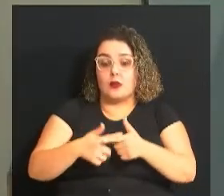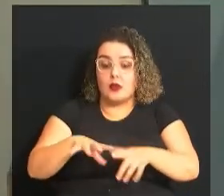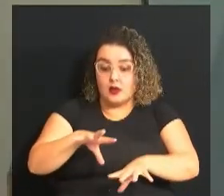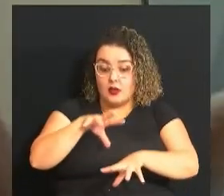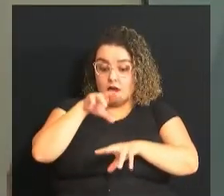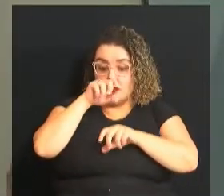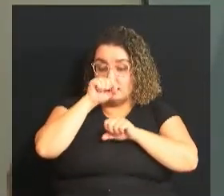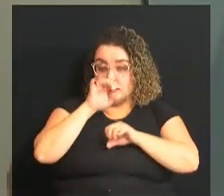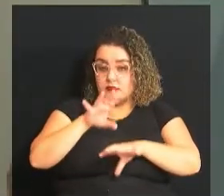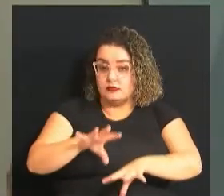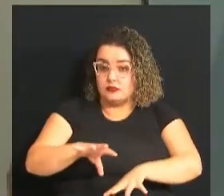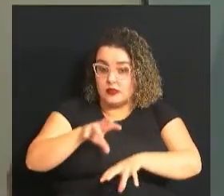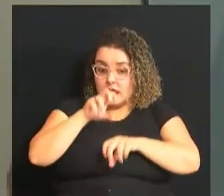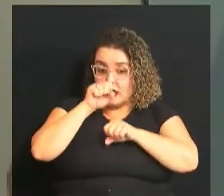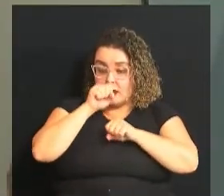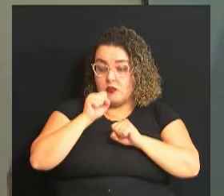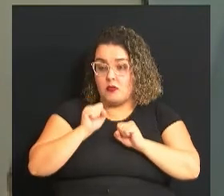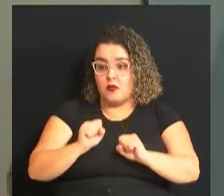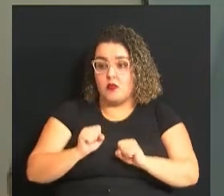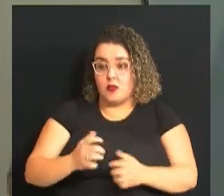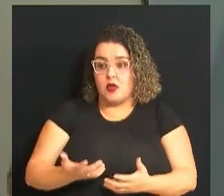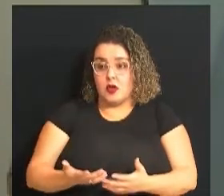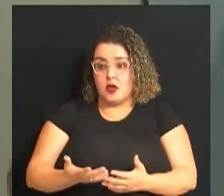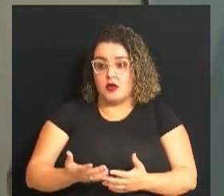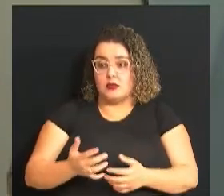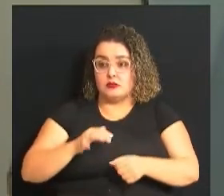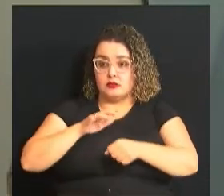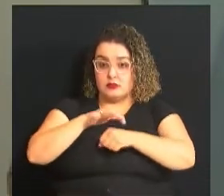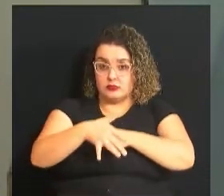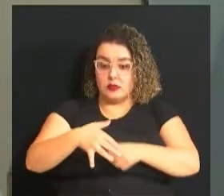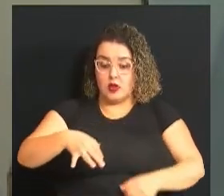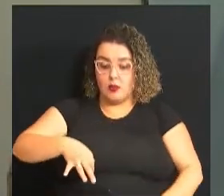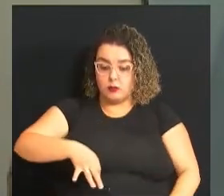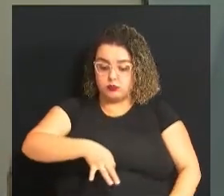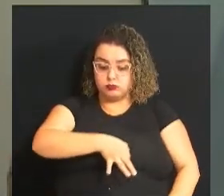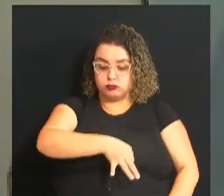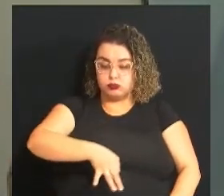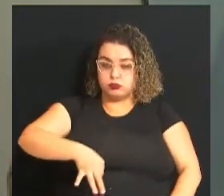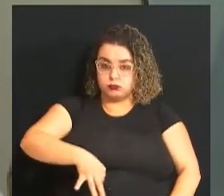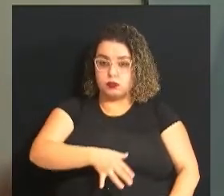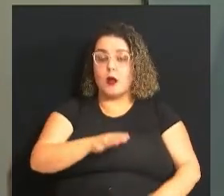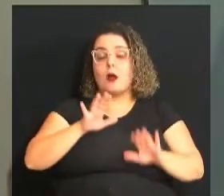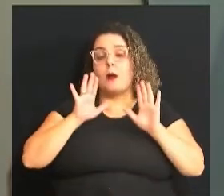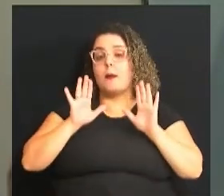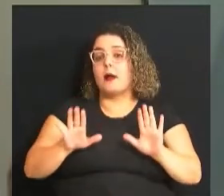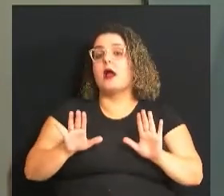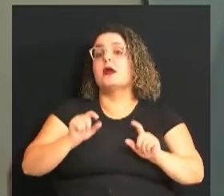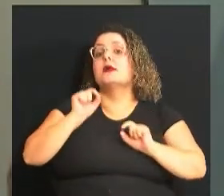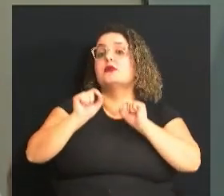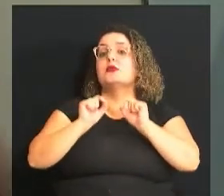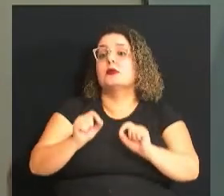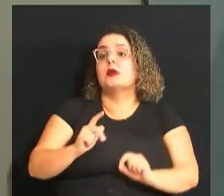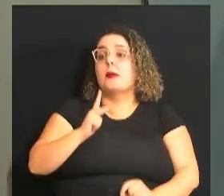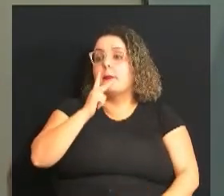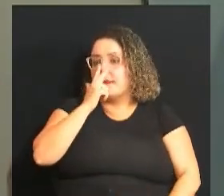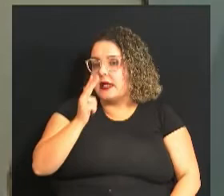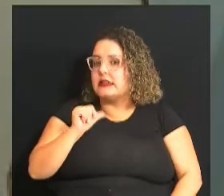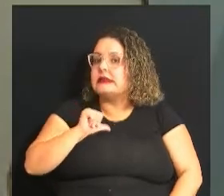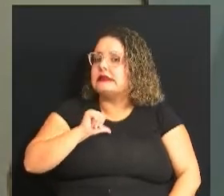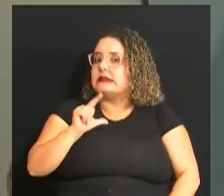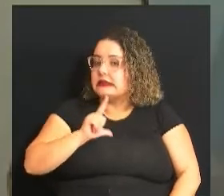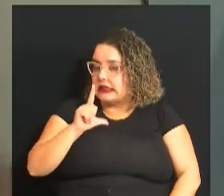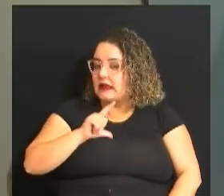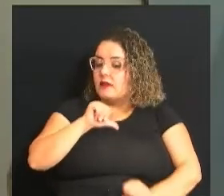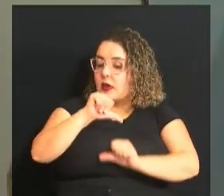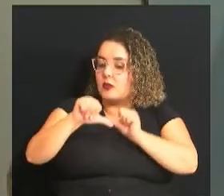pode causar uma infecção intestinal. Só que o que parece é que houve alguma mudança nesse vírus